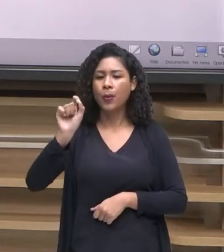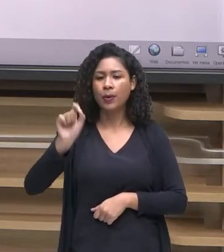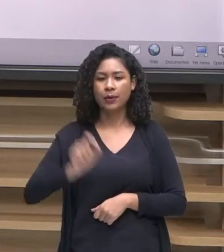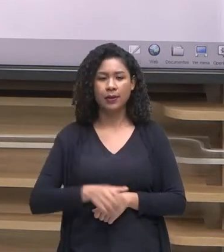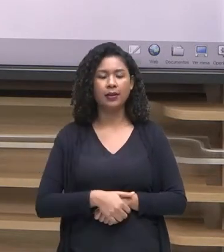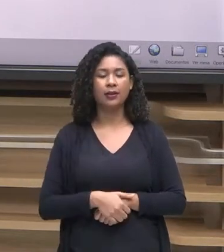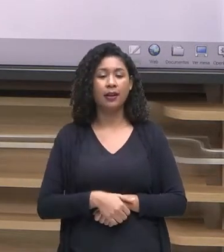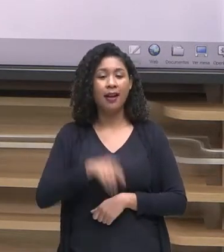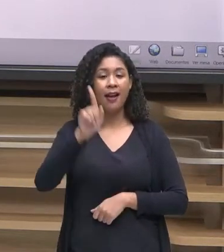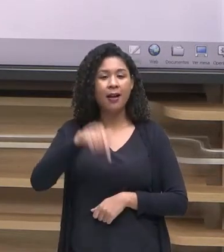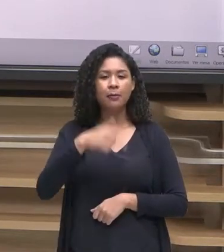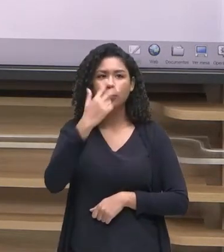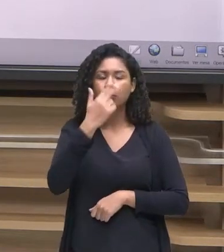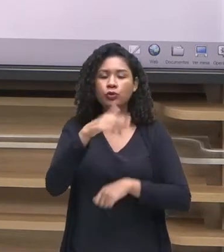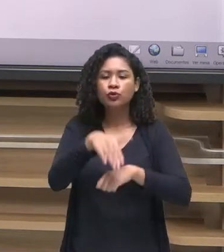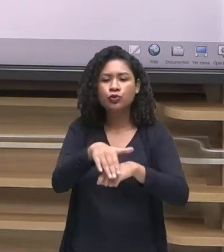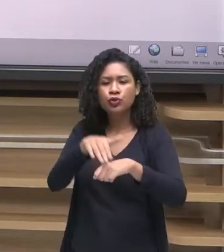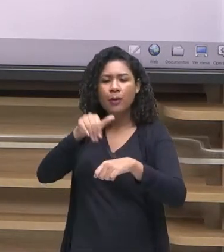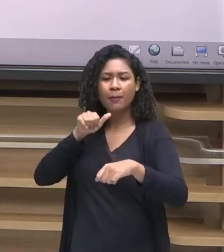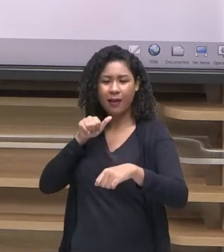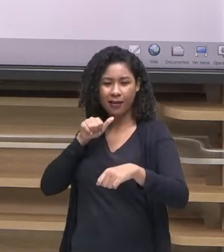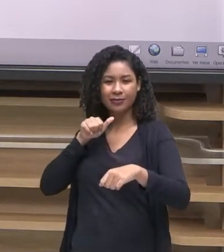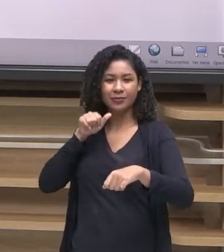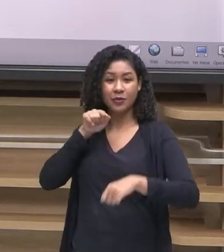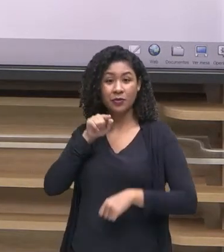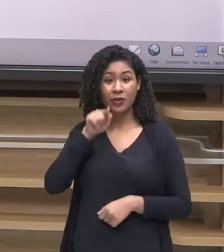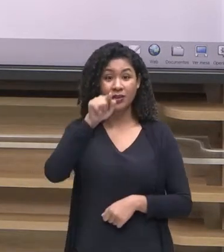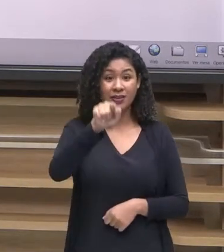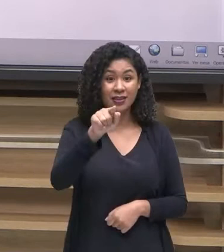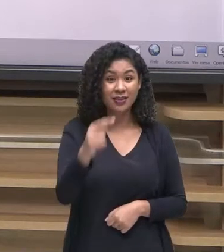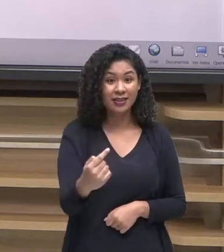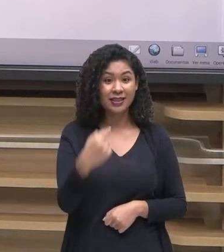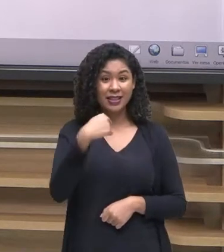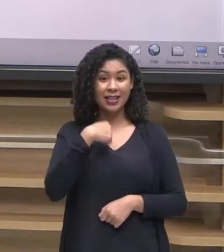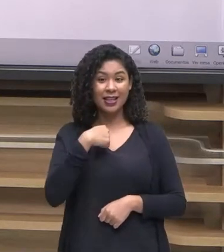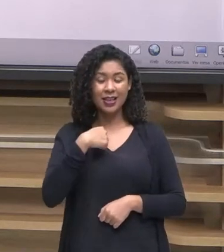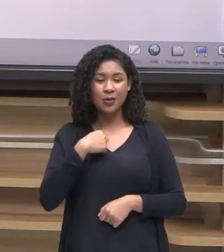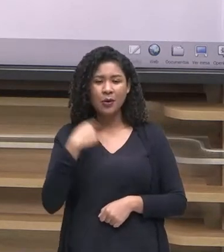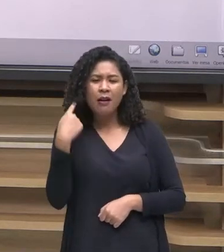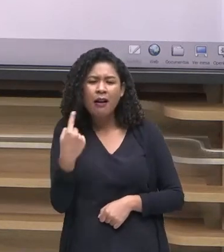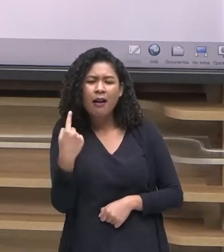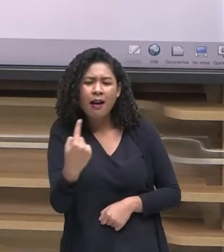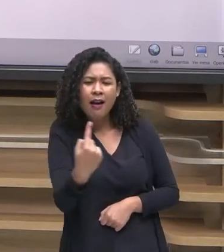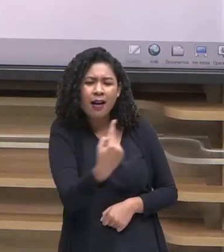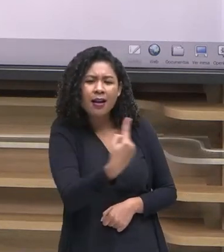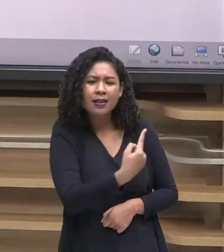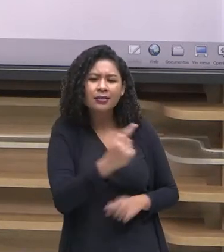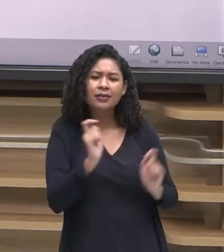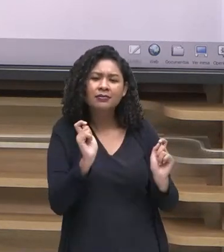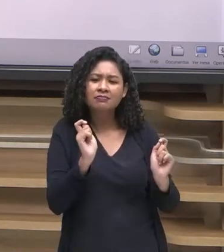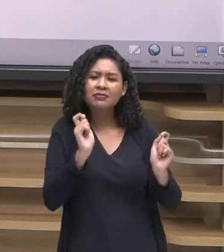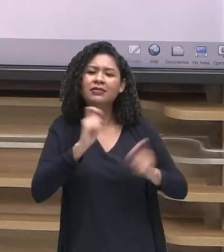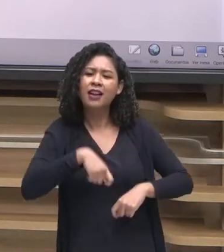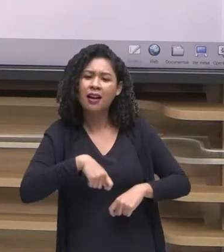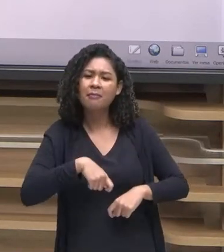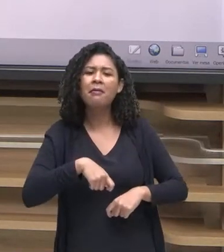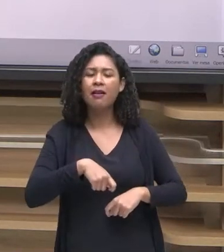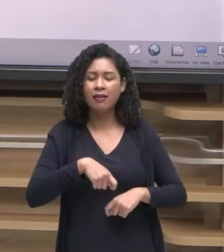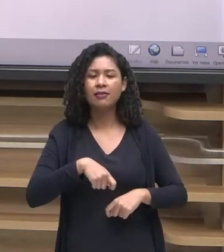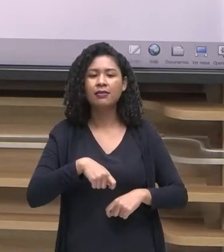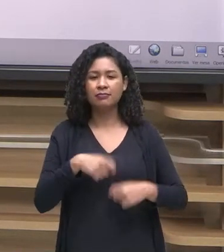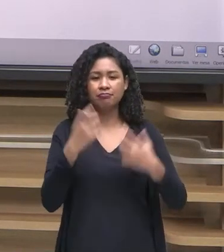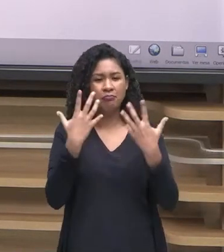um chamado para que você, eu, cada um de nós, possamos acolher essas